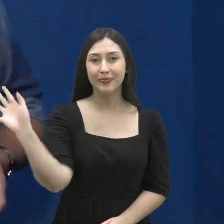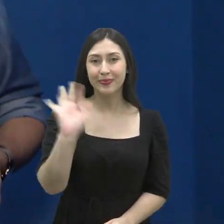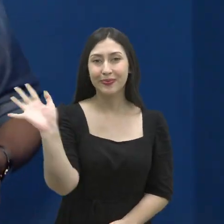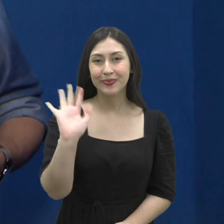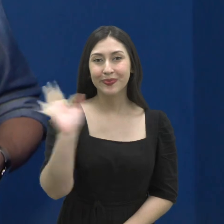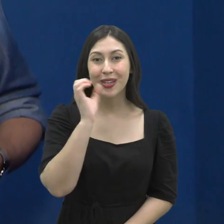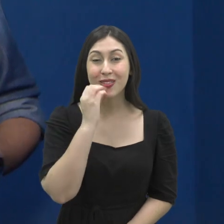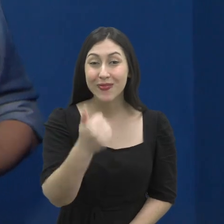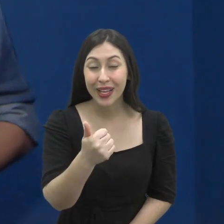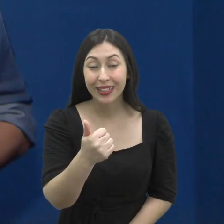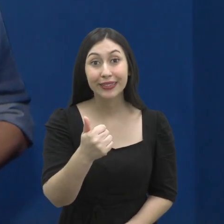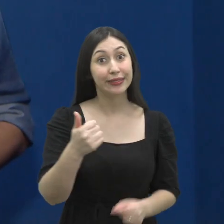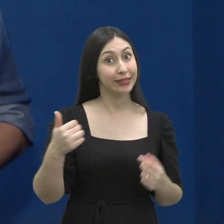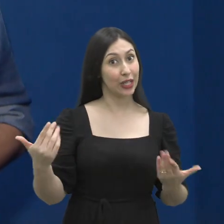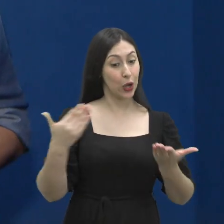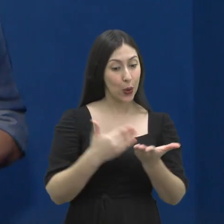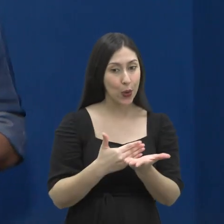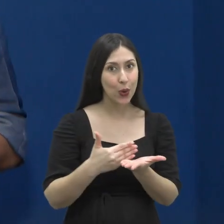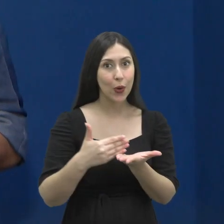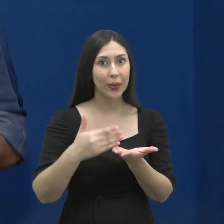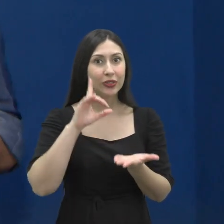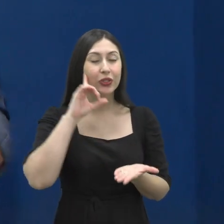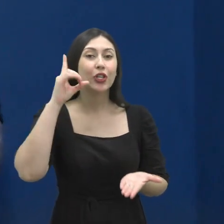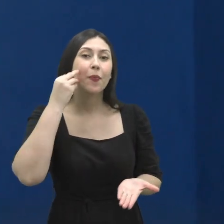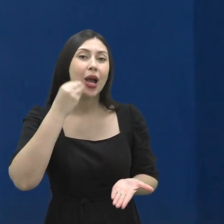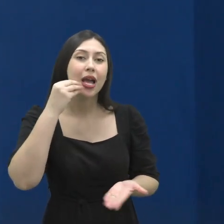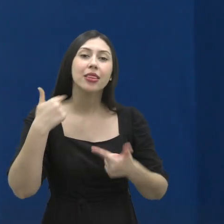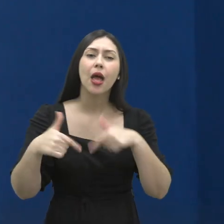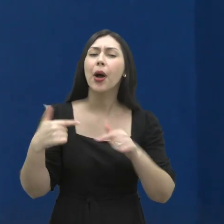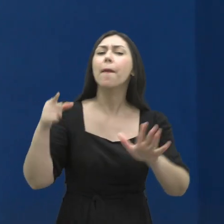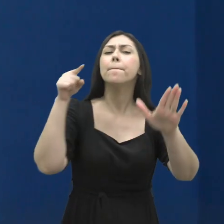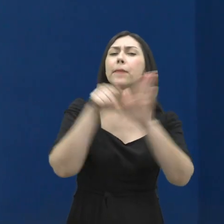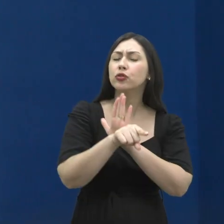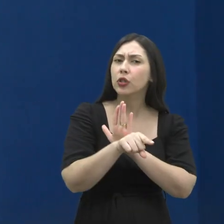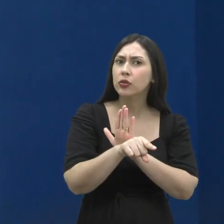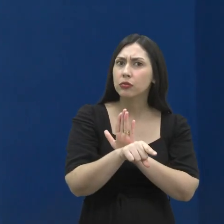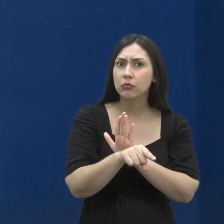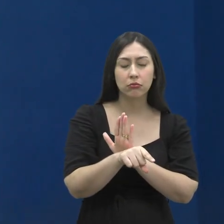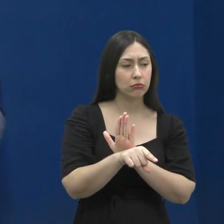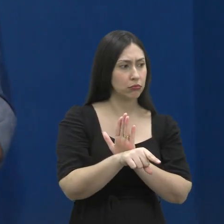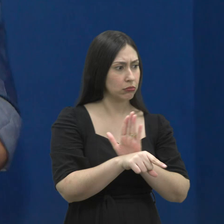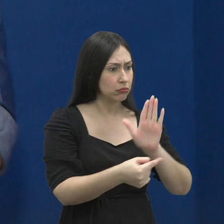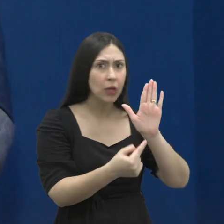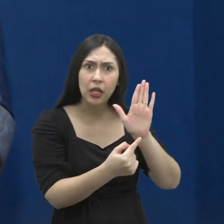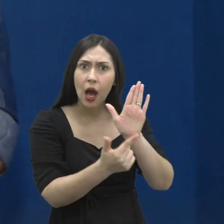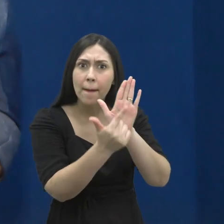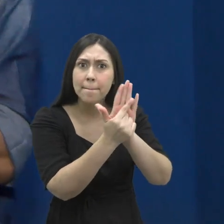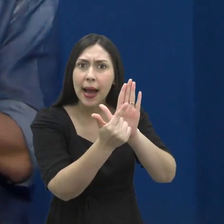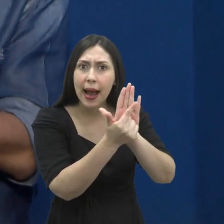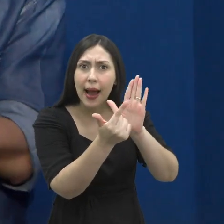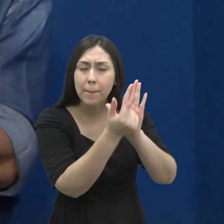Oi, Fernanda, tudo bem? Olha, eu já começo o Job do Dia de hoje te fazendo uma pergunta. Você sabe ler isso aqui,